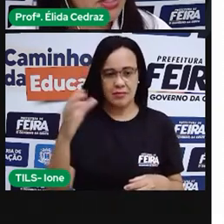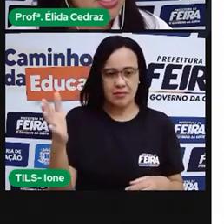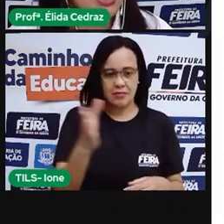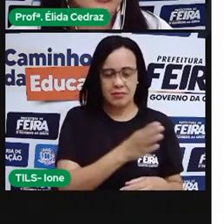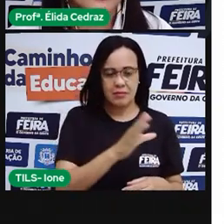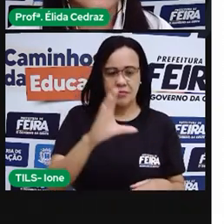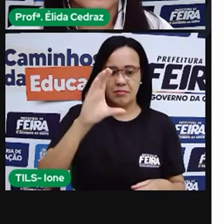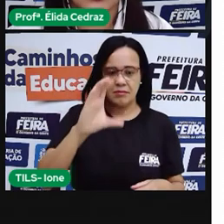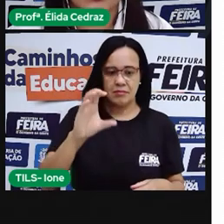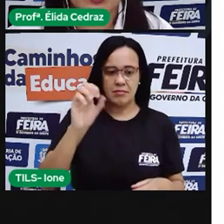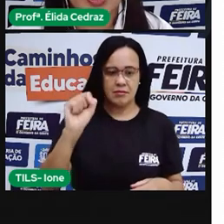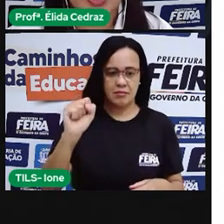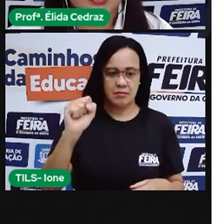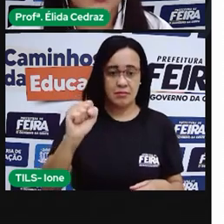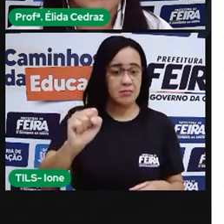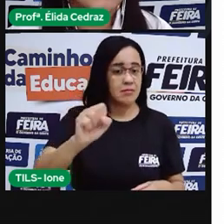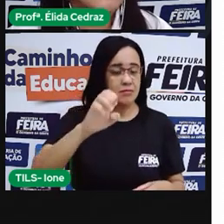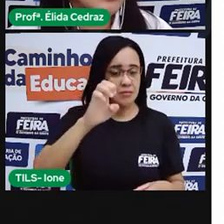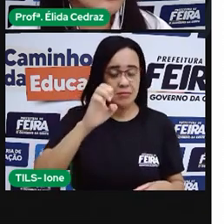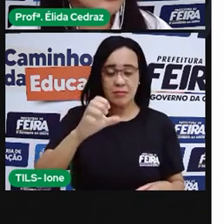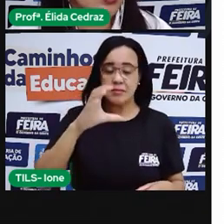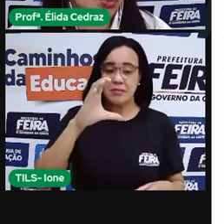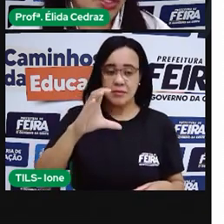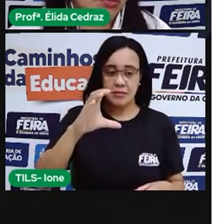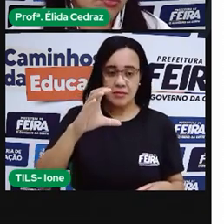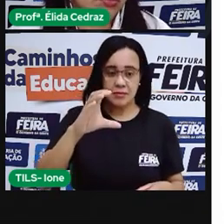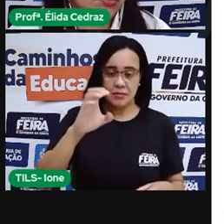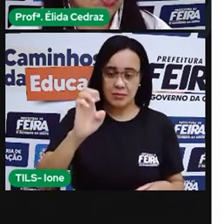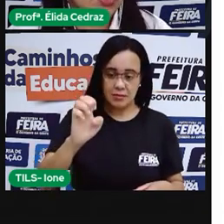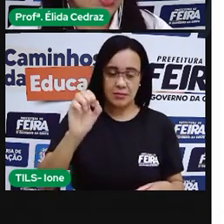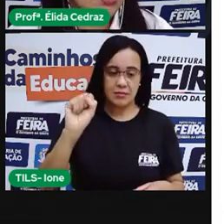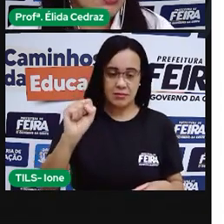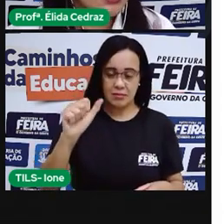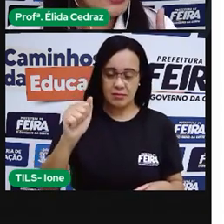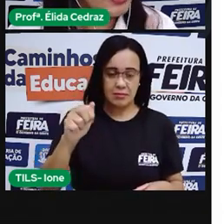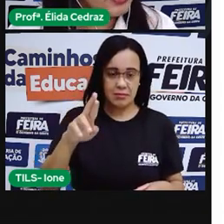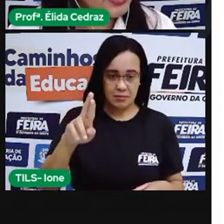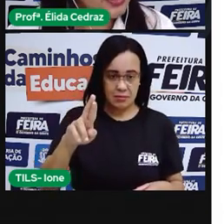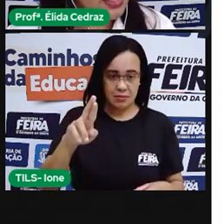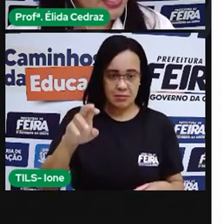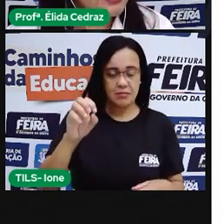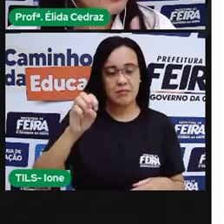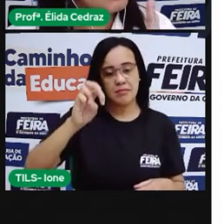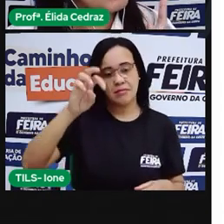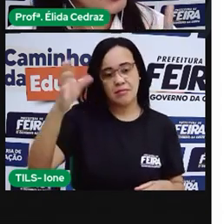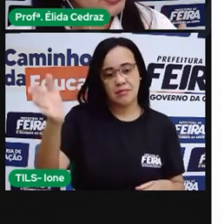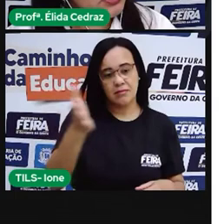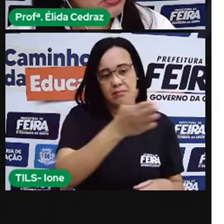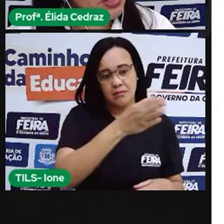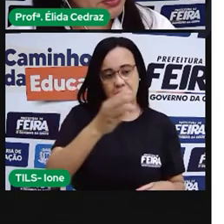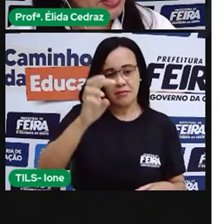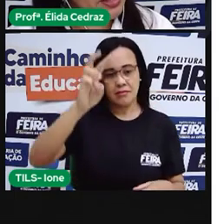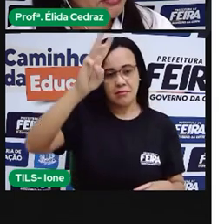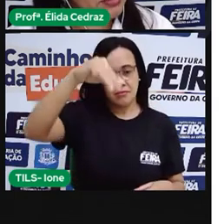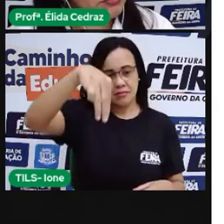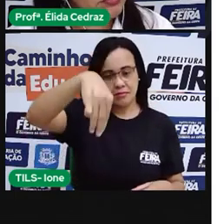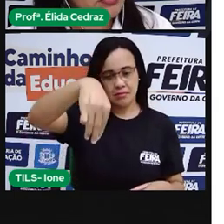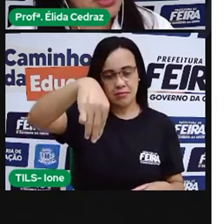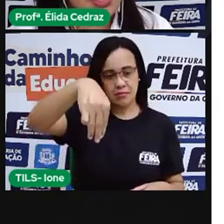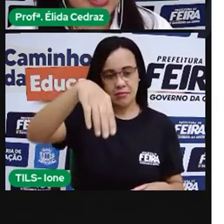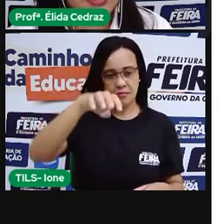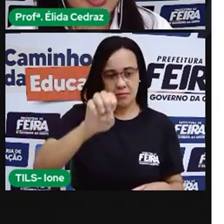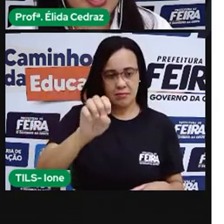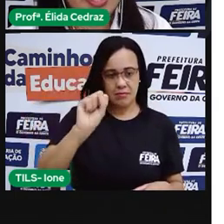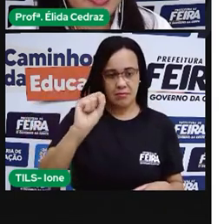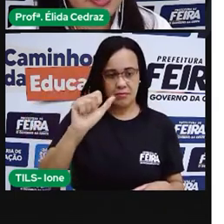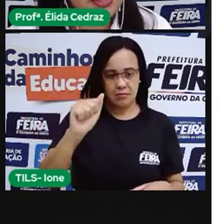mesa, resolver, tesoura. A letra S no início da palavra